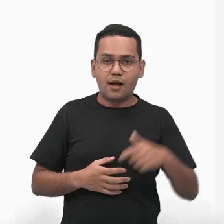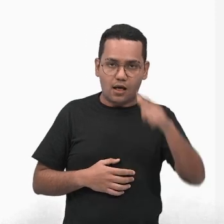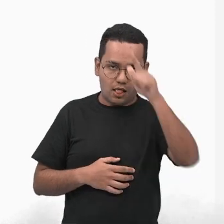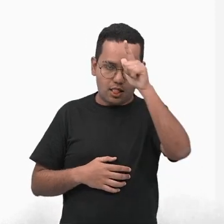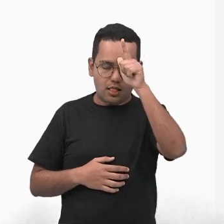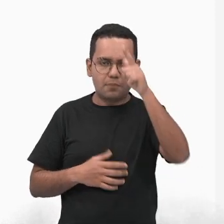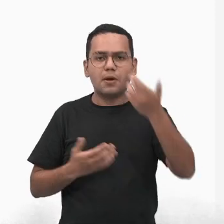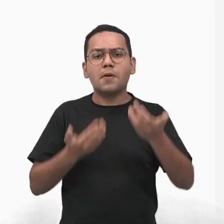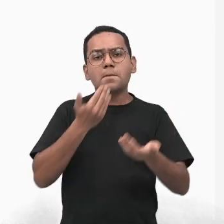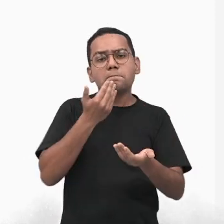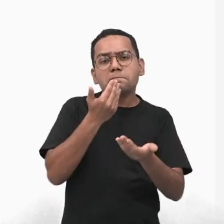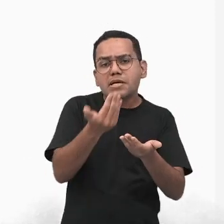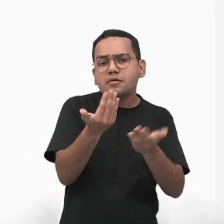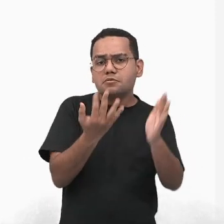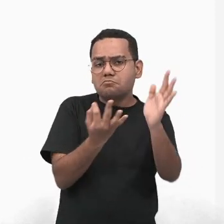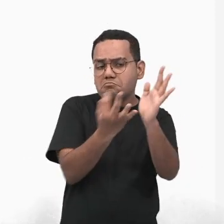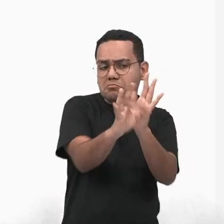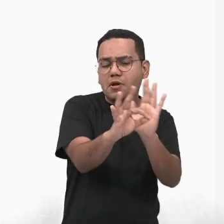se renderam e